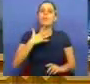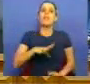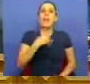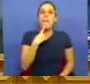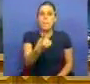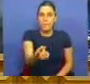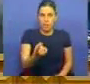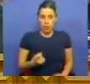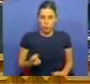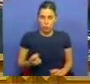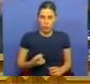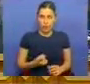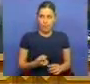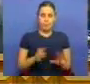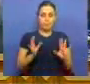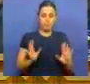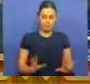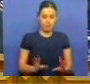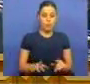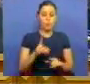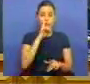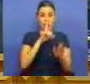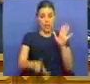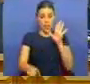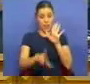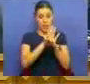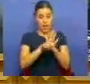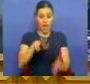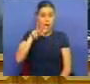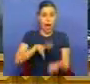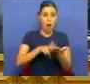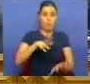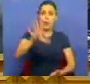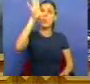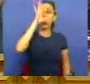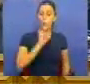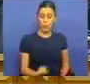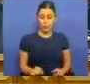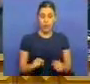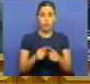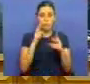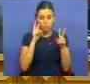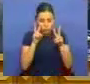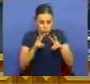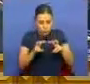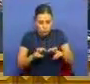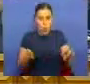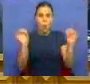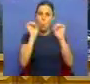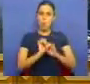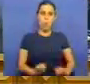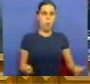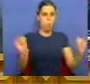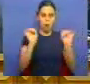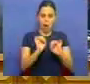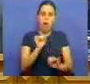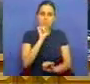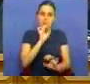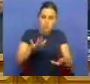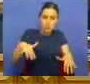de fazer é que, na legislação aprovada pelo Governo, eu não encontro nenhum mecanismo que